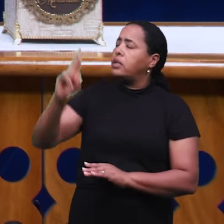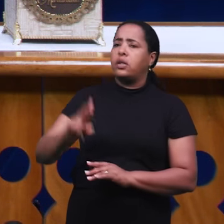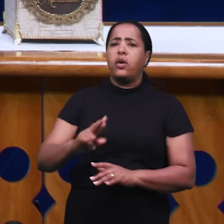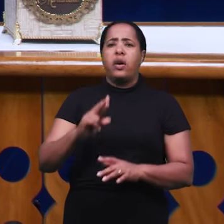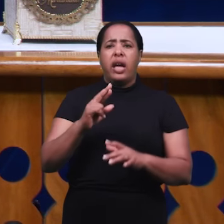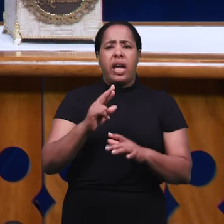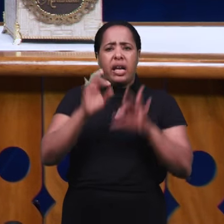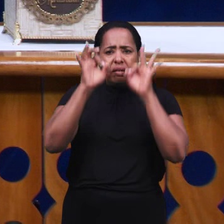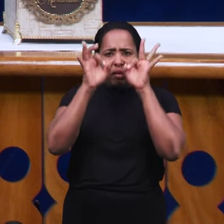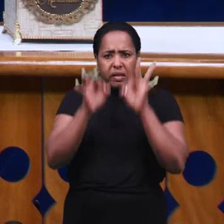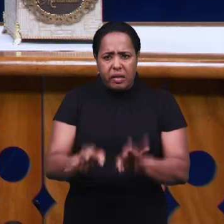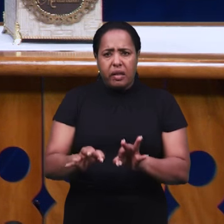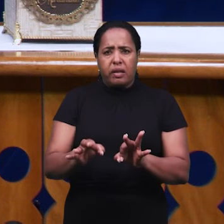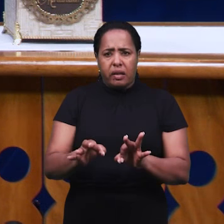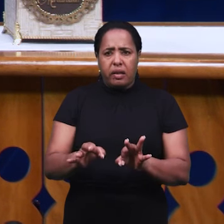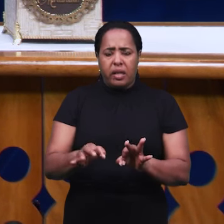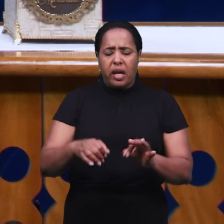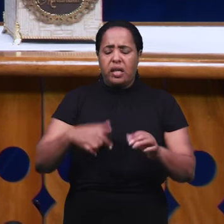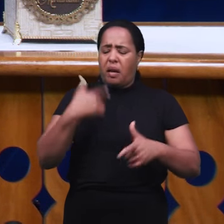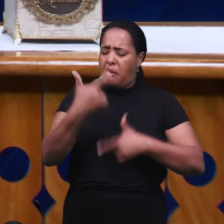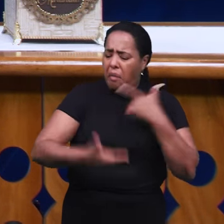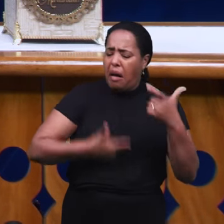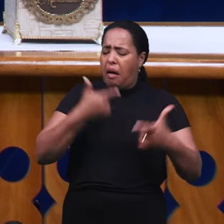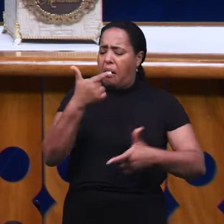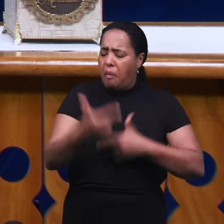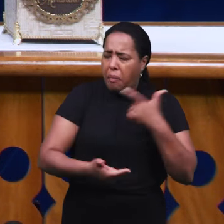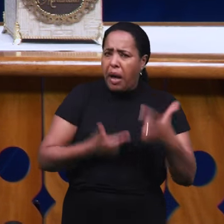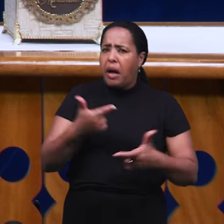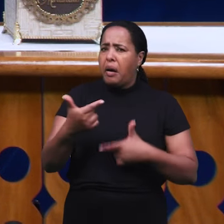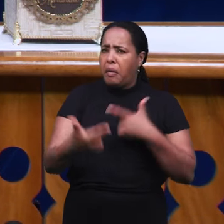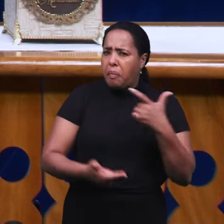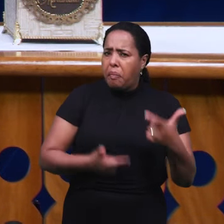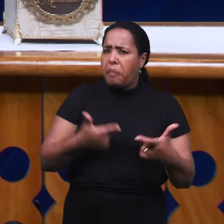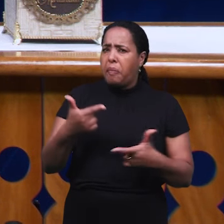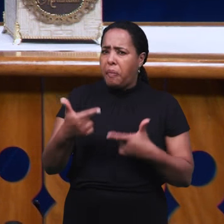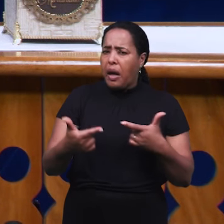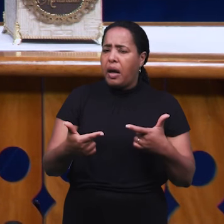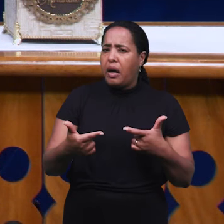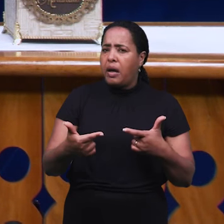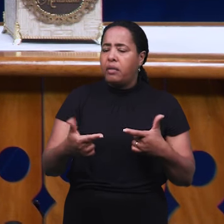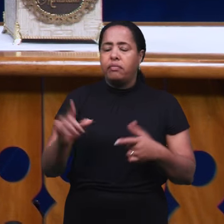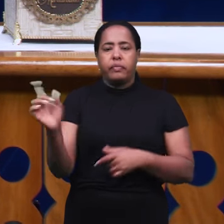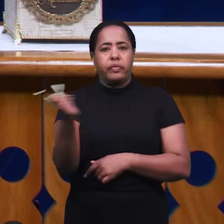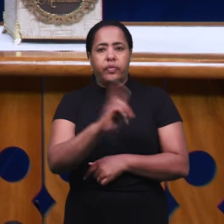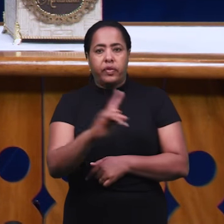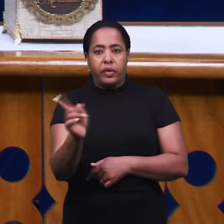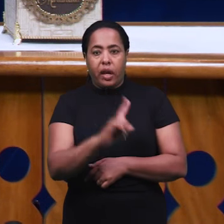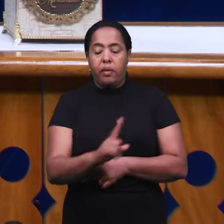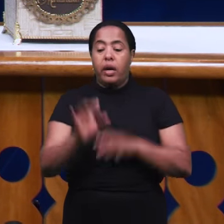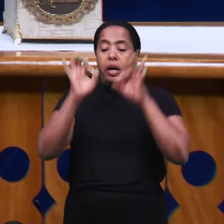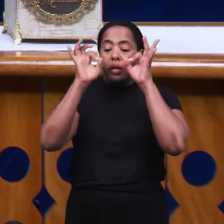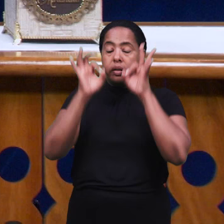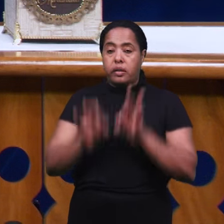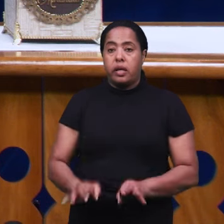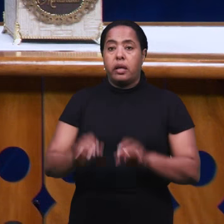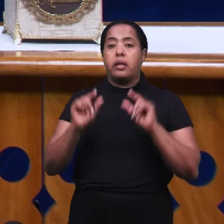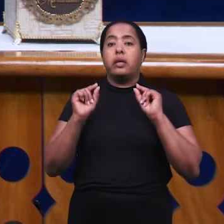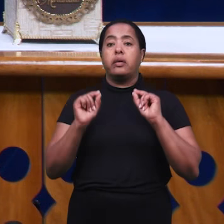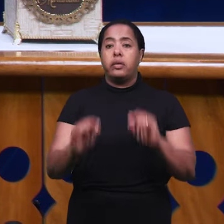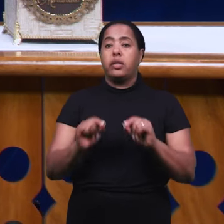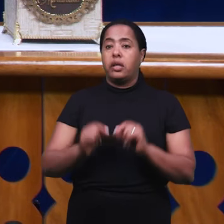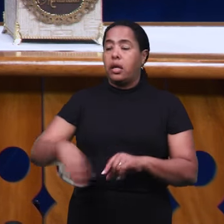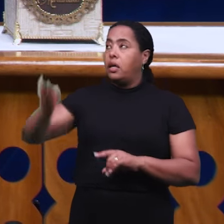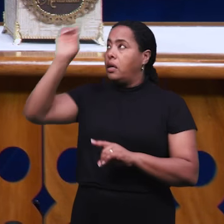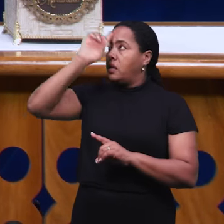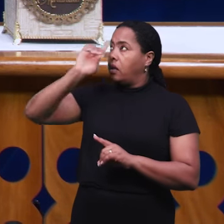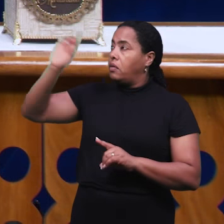uma garantia que não vai haver tribulações e que não vai haver adversidades? Não. Mas é uma garantia que o